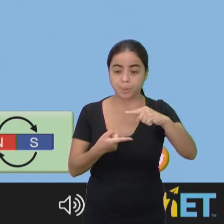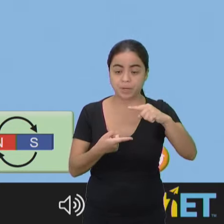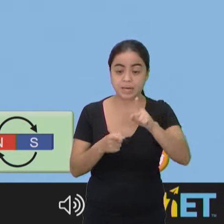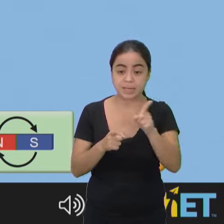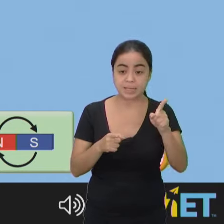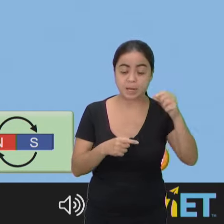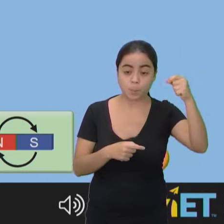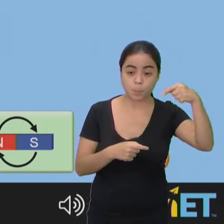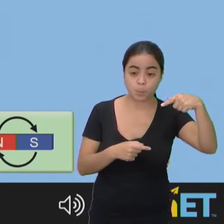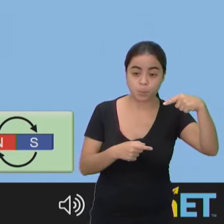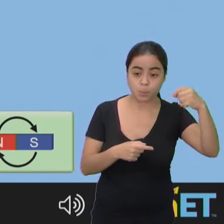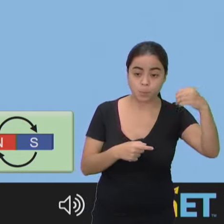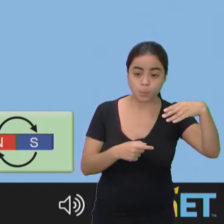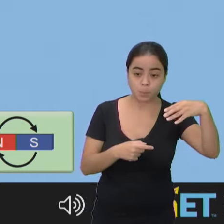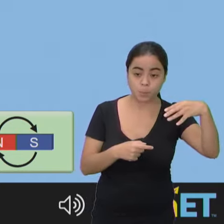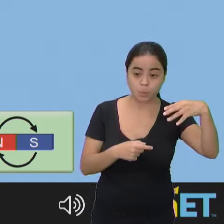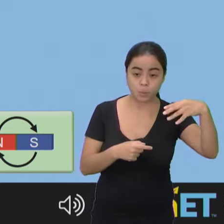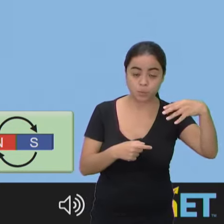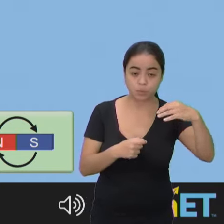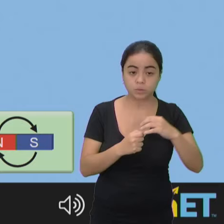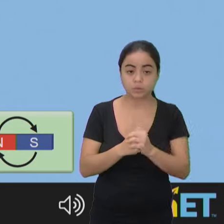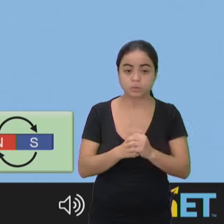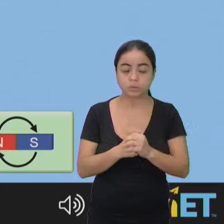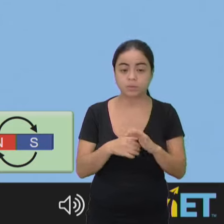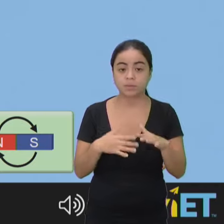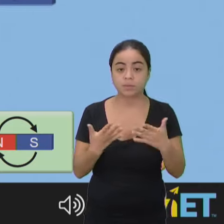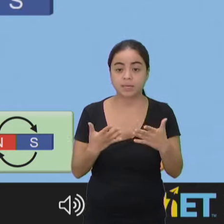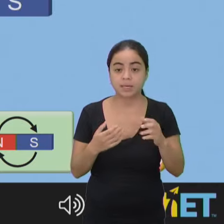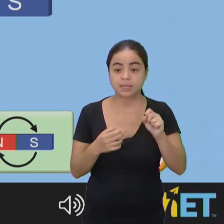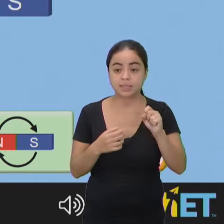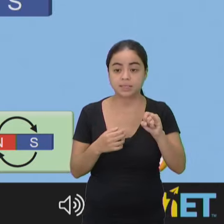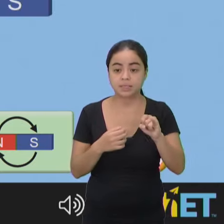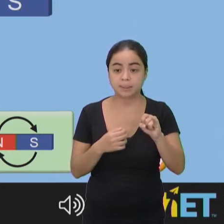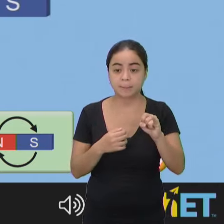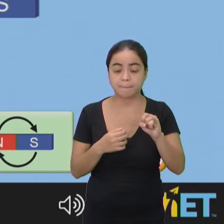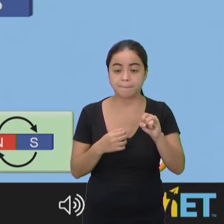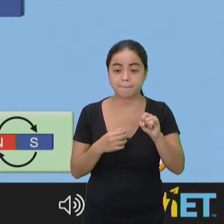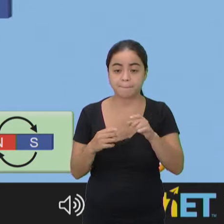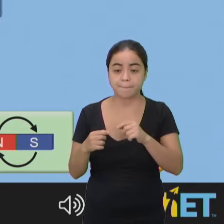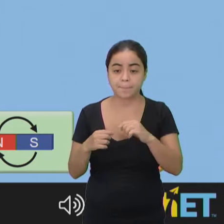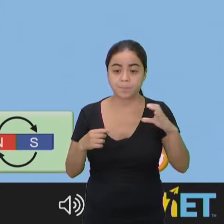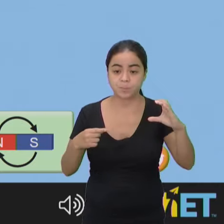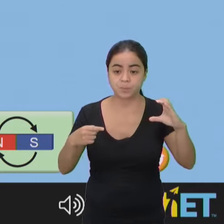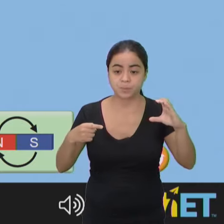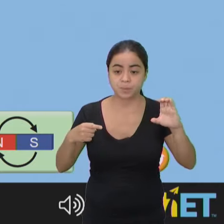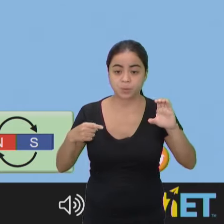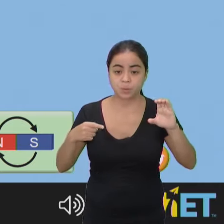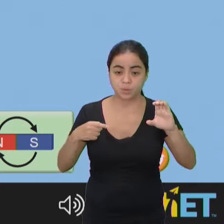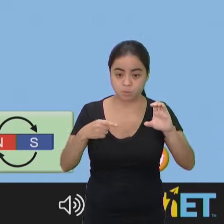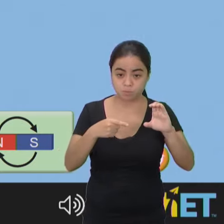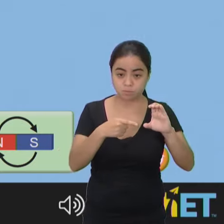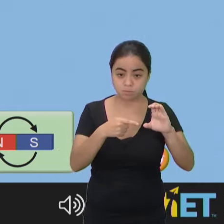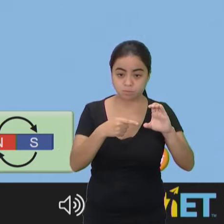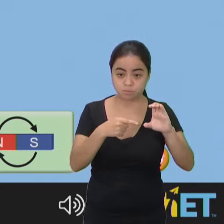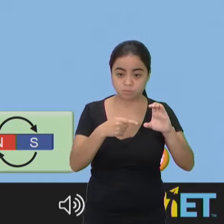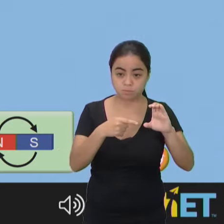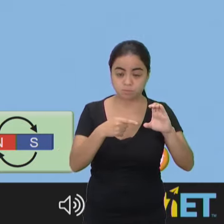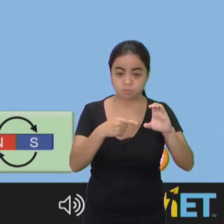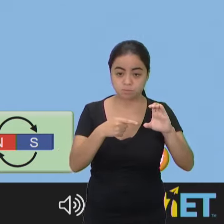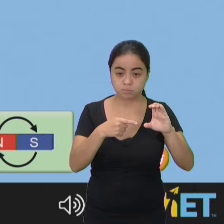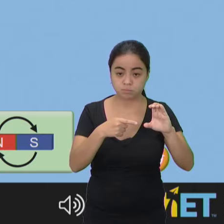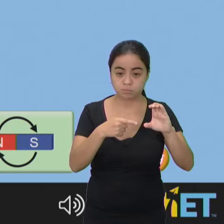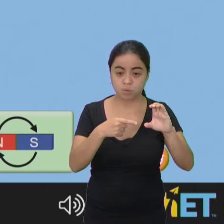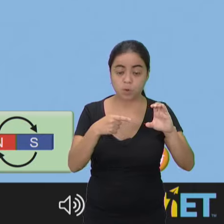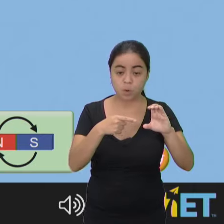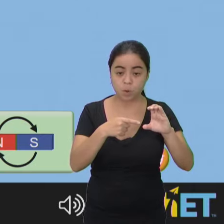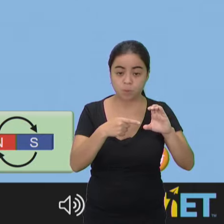uma lâmpada. Então, veja, ó, quando eu movimento, ó, se eu aproximar, olha lá a